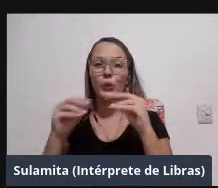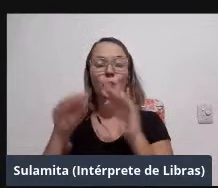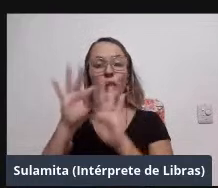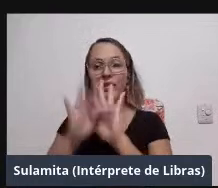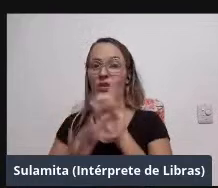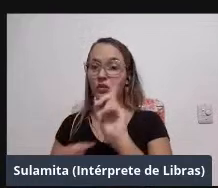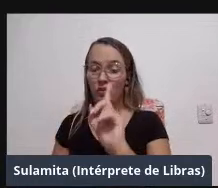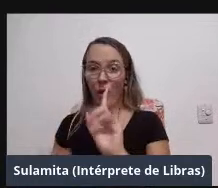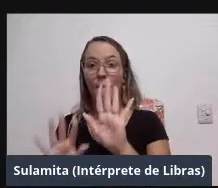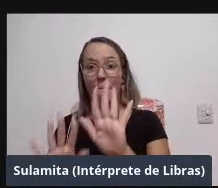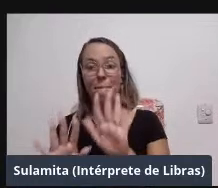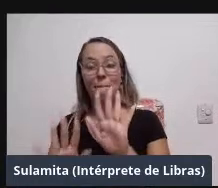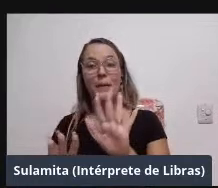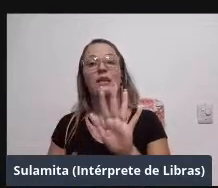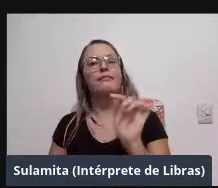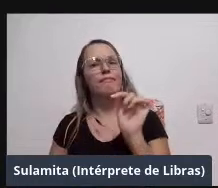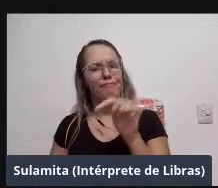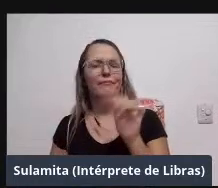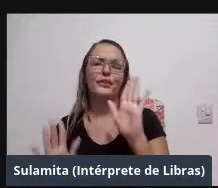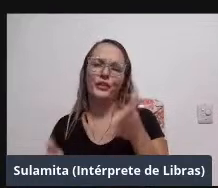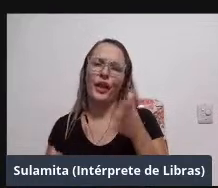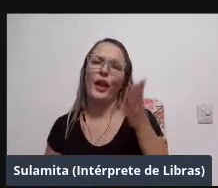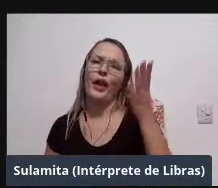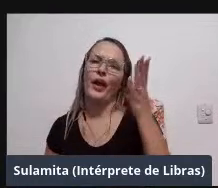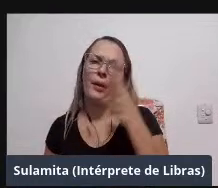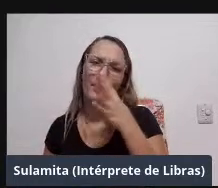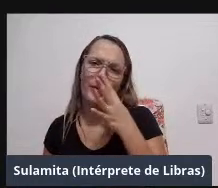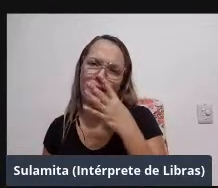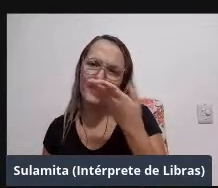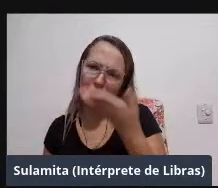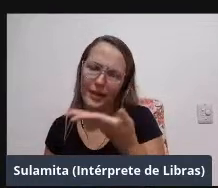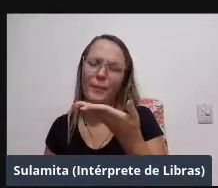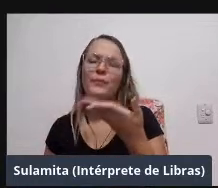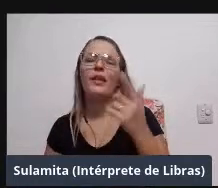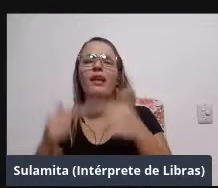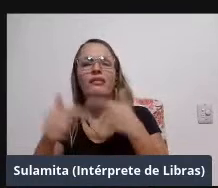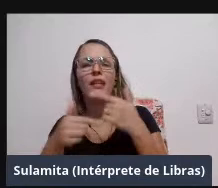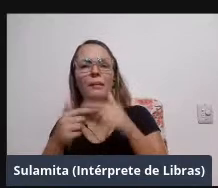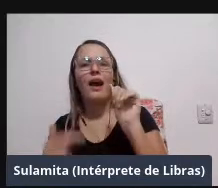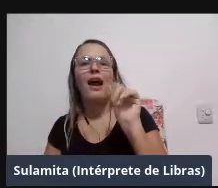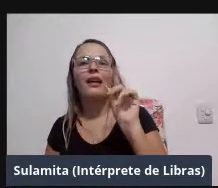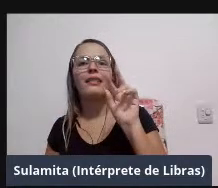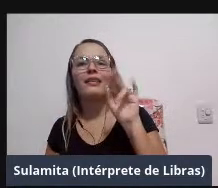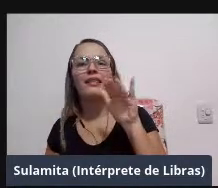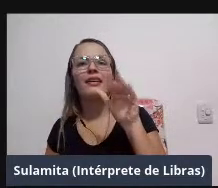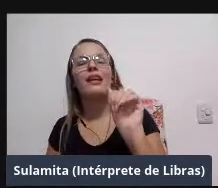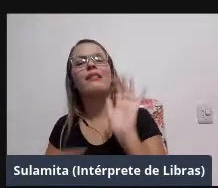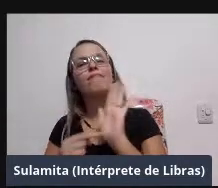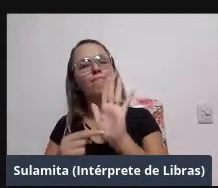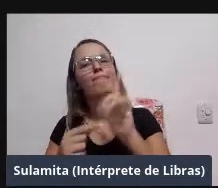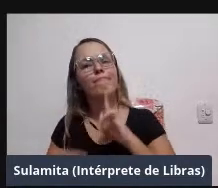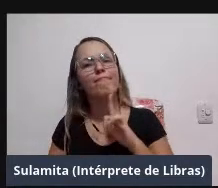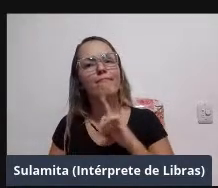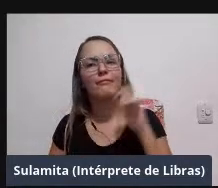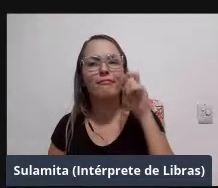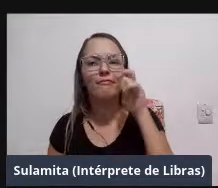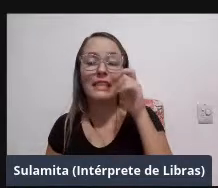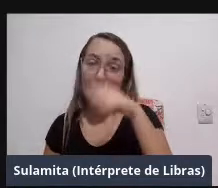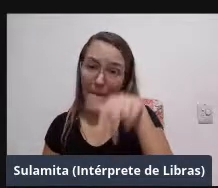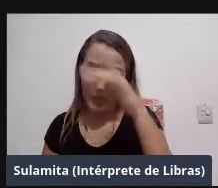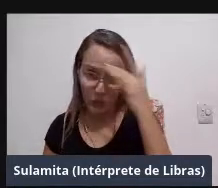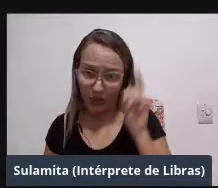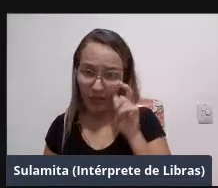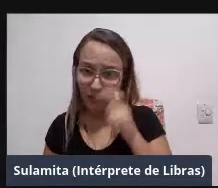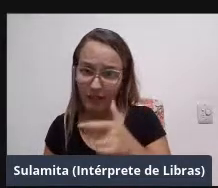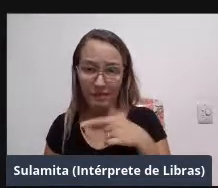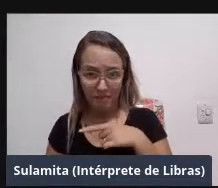Pretestato, mas eu acho que ele é já bastante conhecido, né? O trabalho da Adriana Silva está disponível para quem tiver interesse. Século